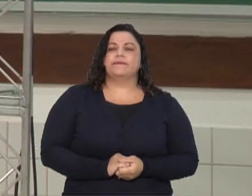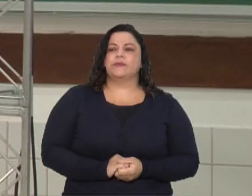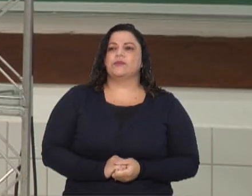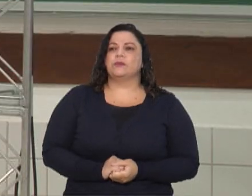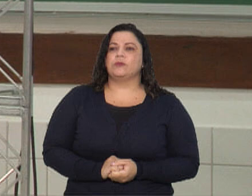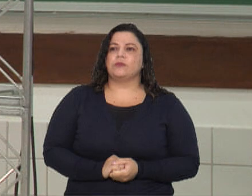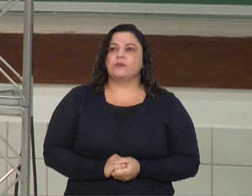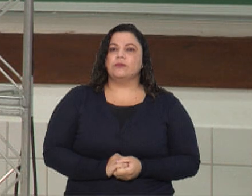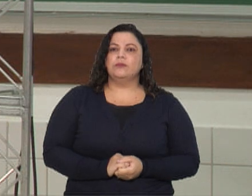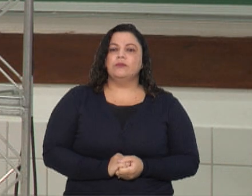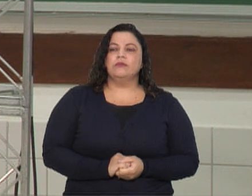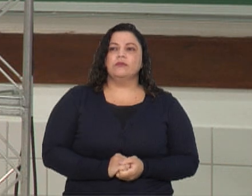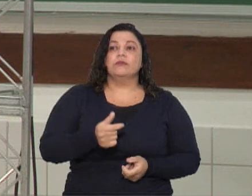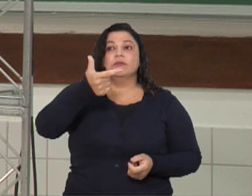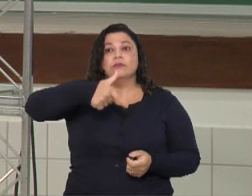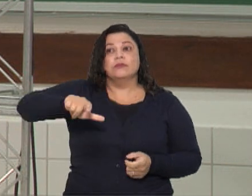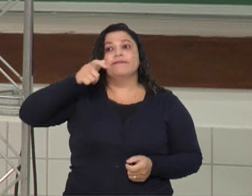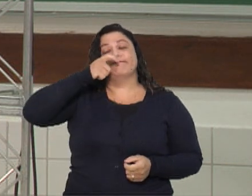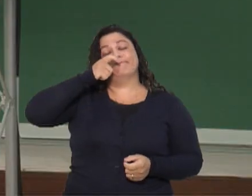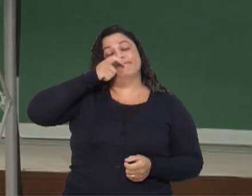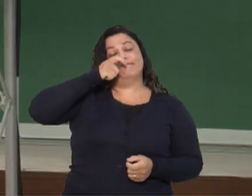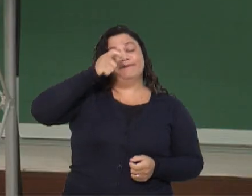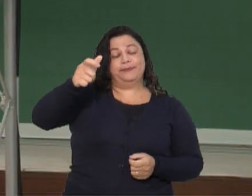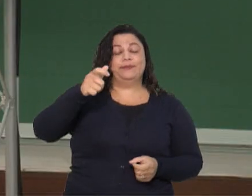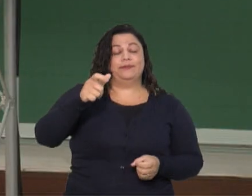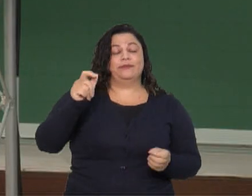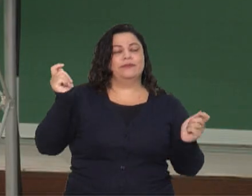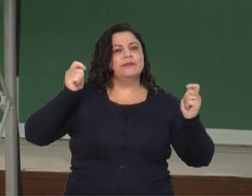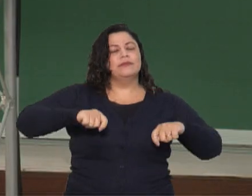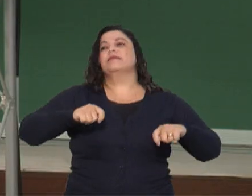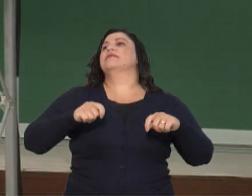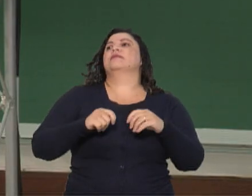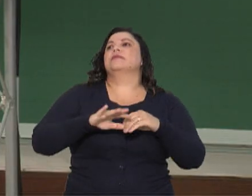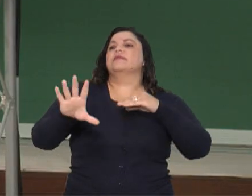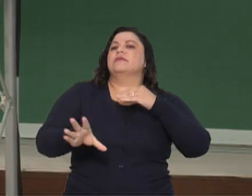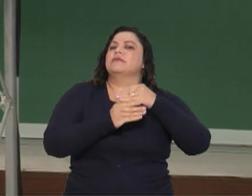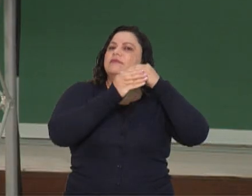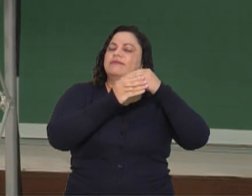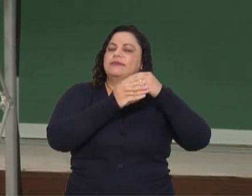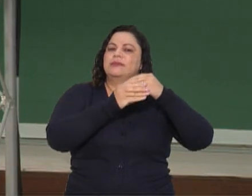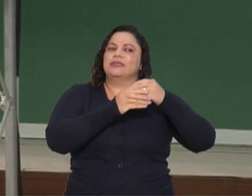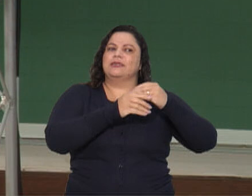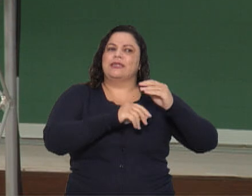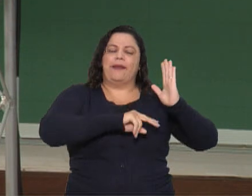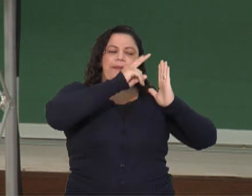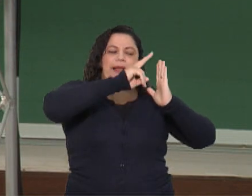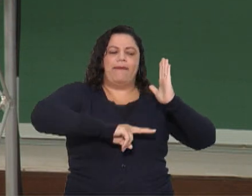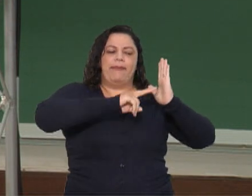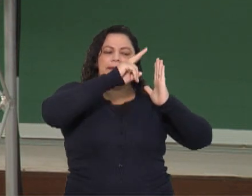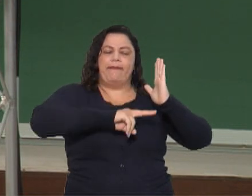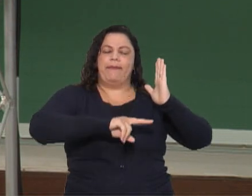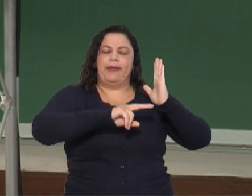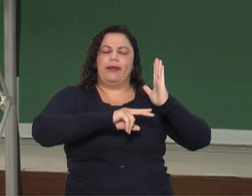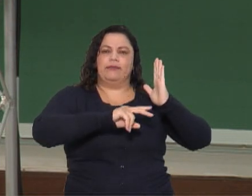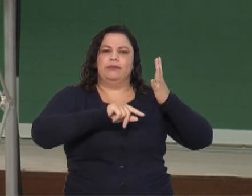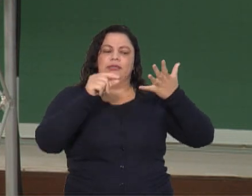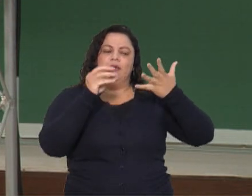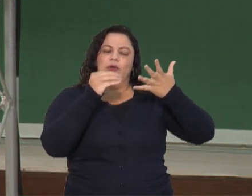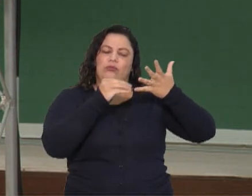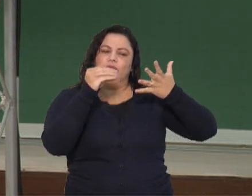que, por mais que essa composição musical seja feita em outra cultura linguística,